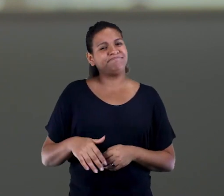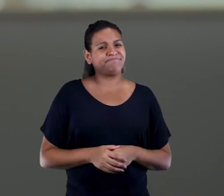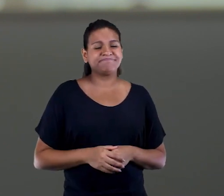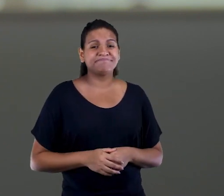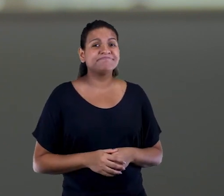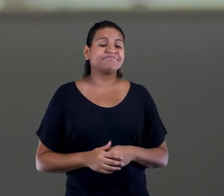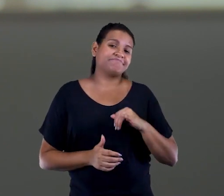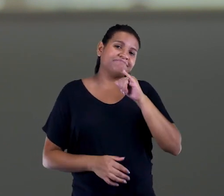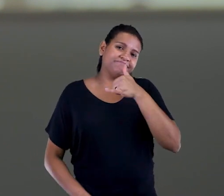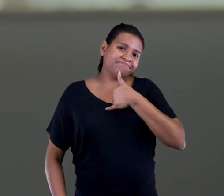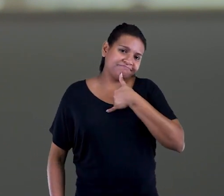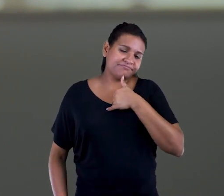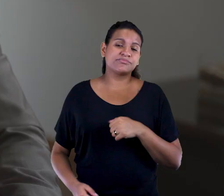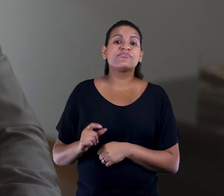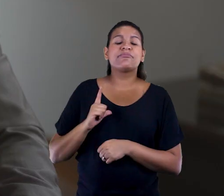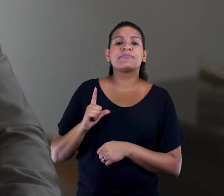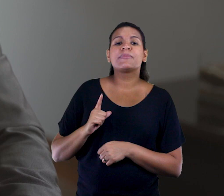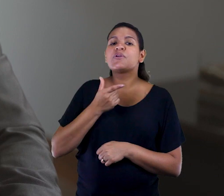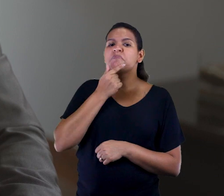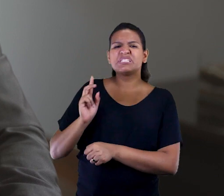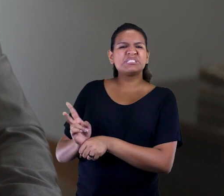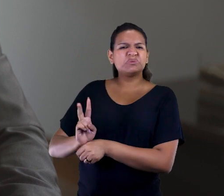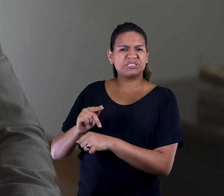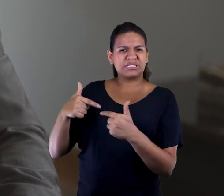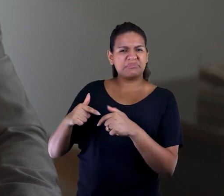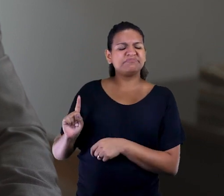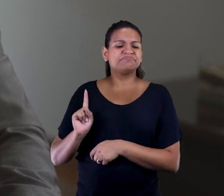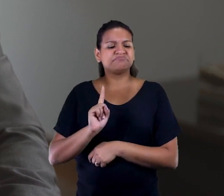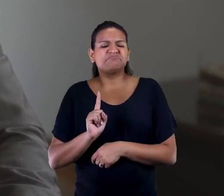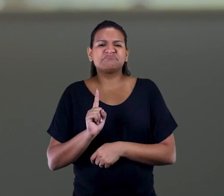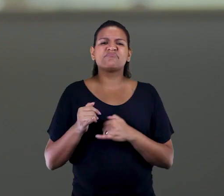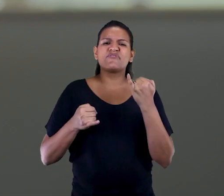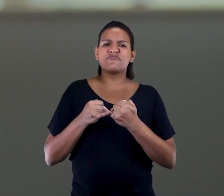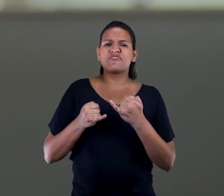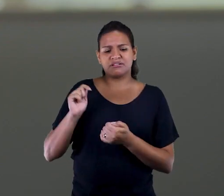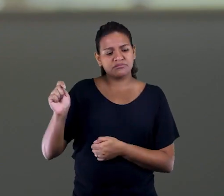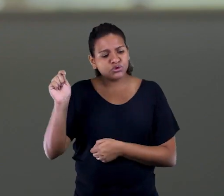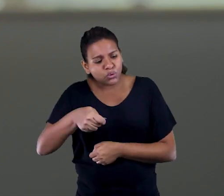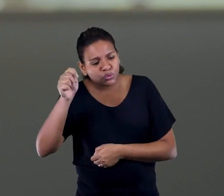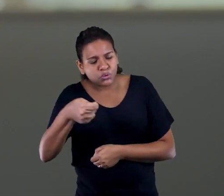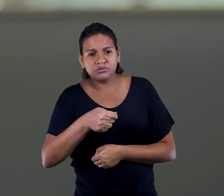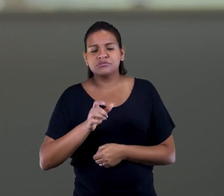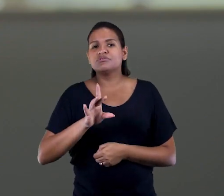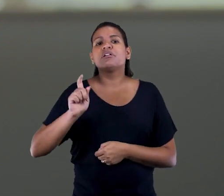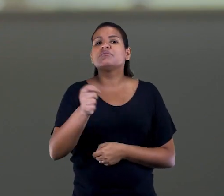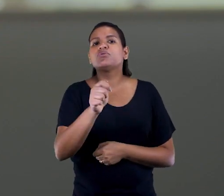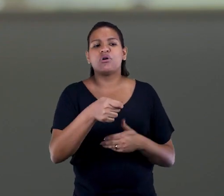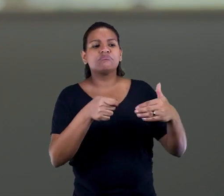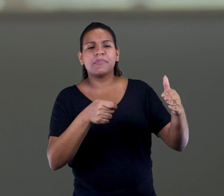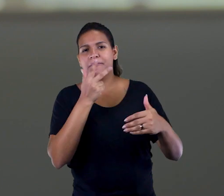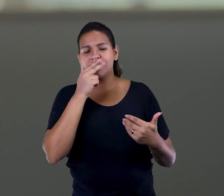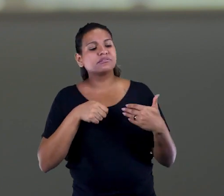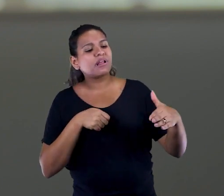tomei conhecimento, né, do que teria ocorrido. O segurança, ele pegou uma barra de ferro que se encontrava ali e para tocar, né, o termo popular